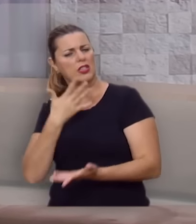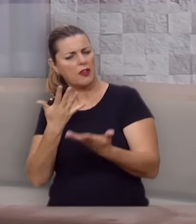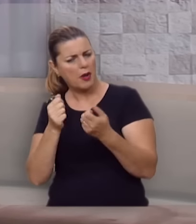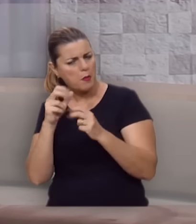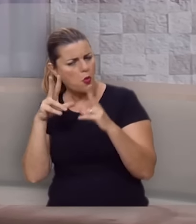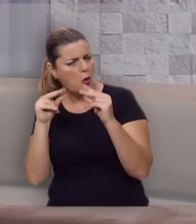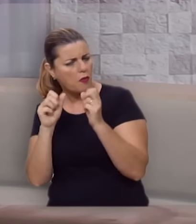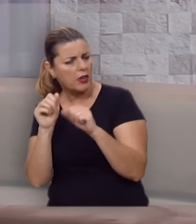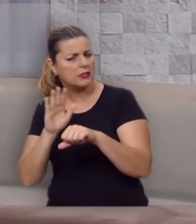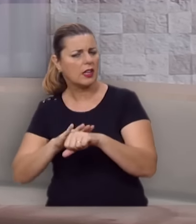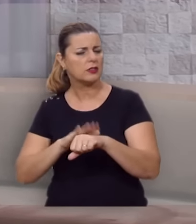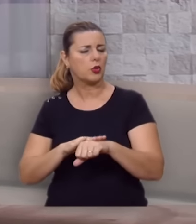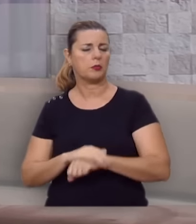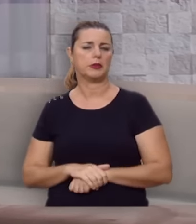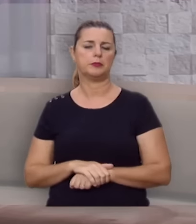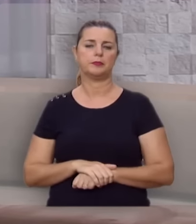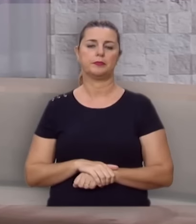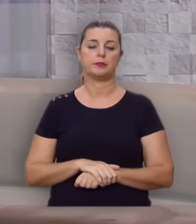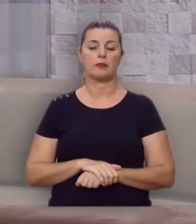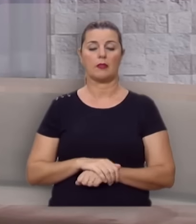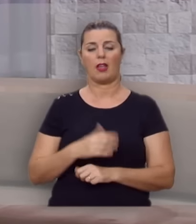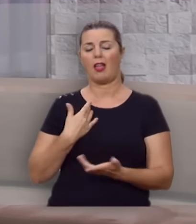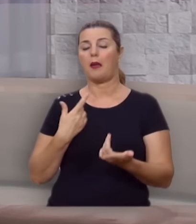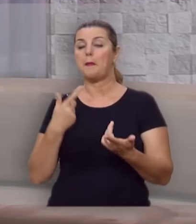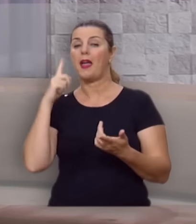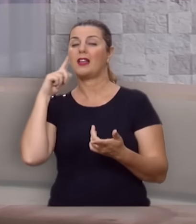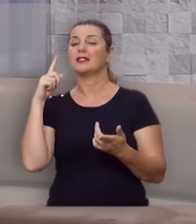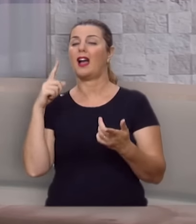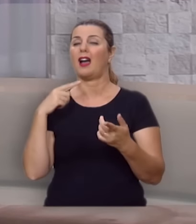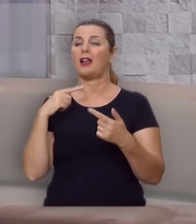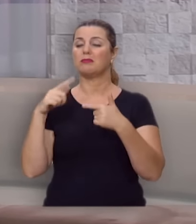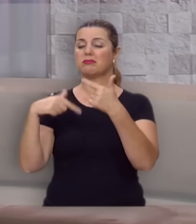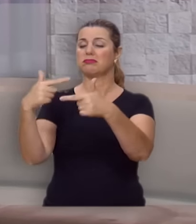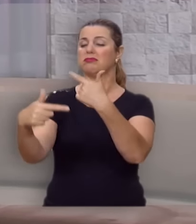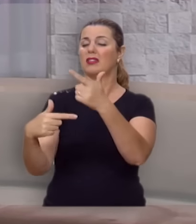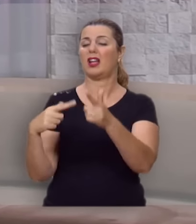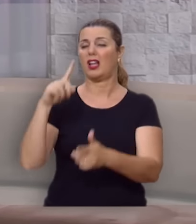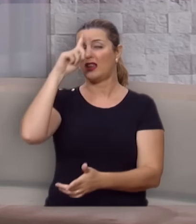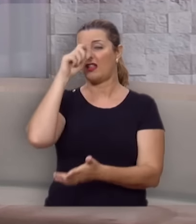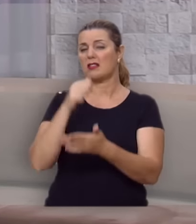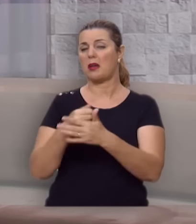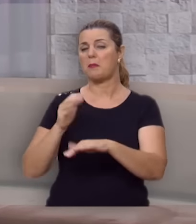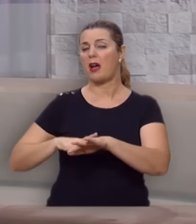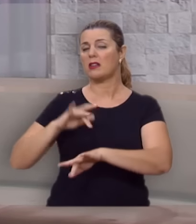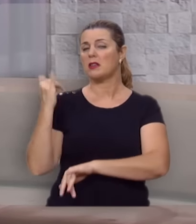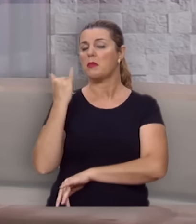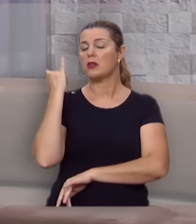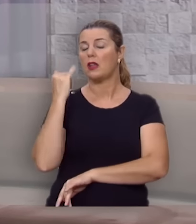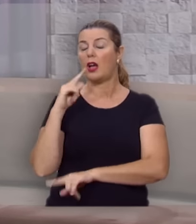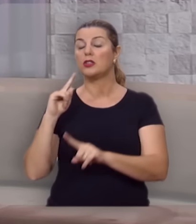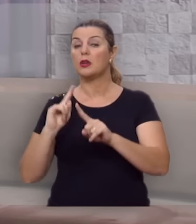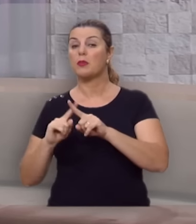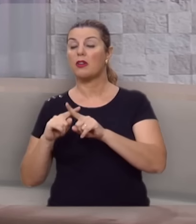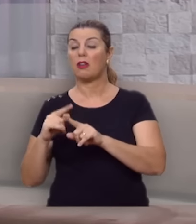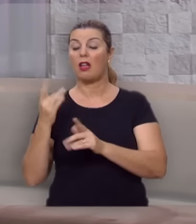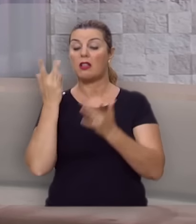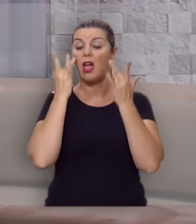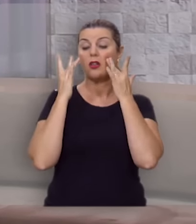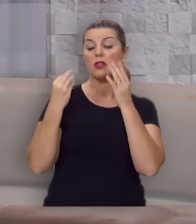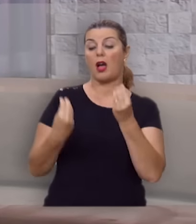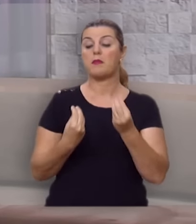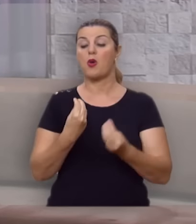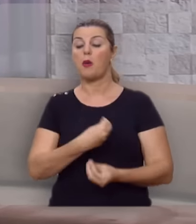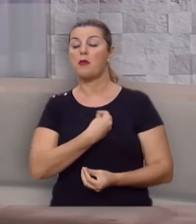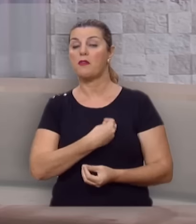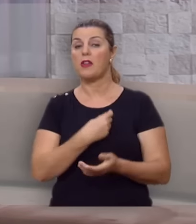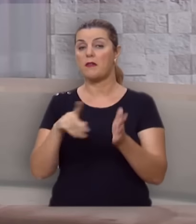ocasião. Tolice pensar isso. Adiar a decisão mais importante da vida. Sabe por quê? Porque os destinos da